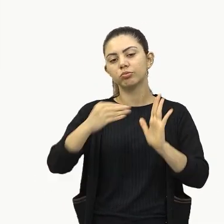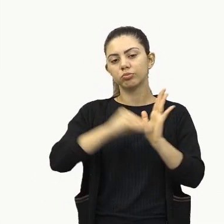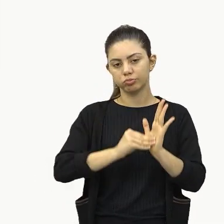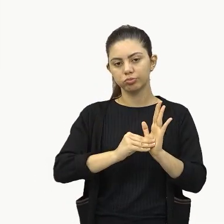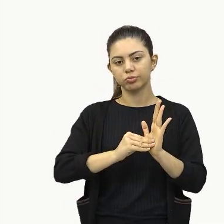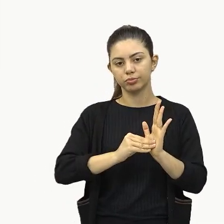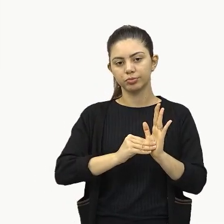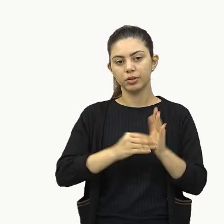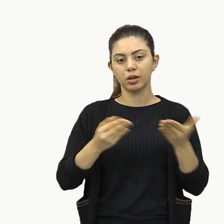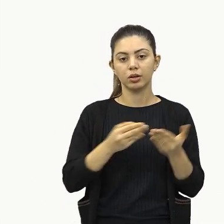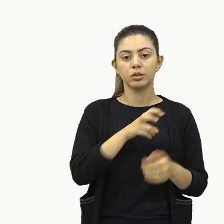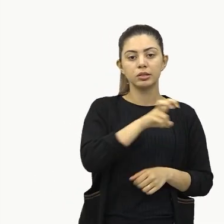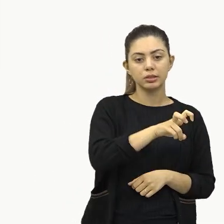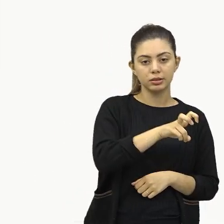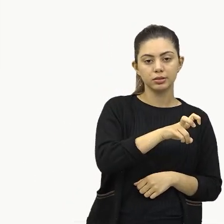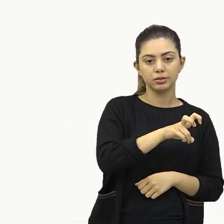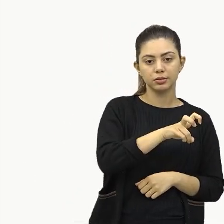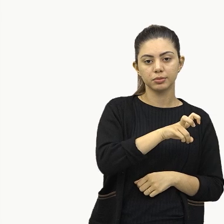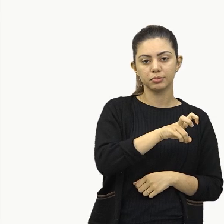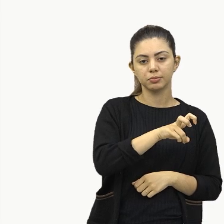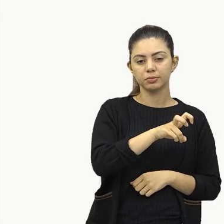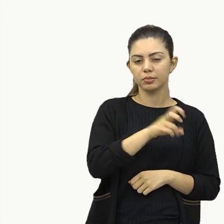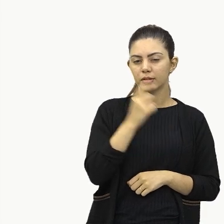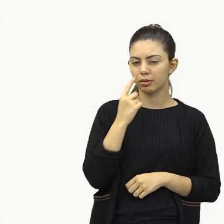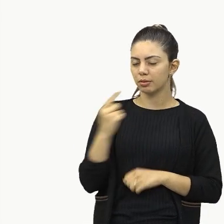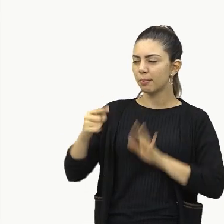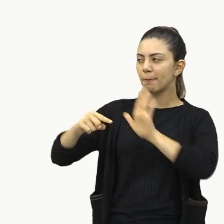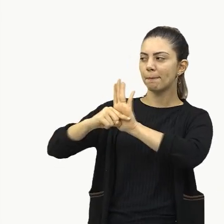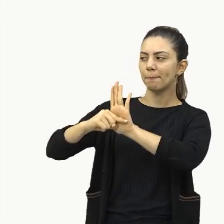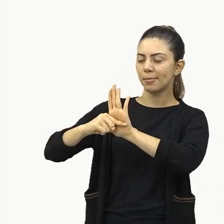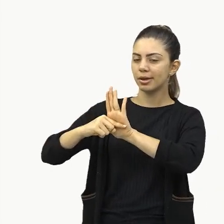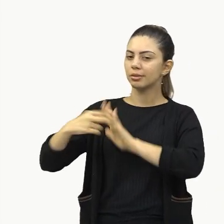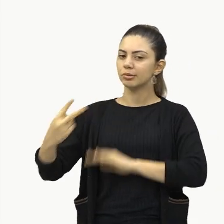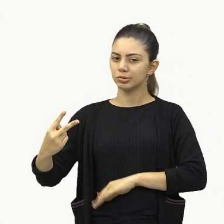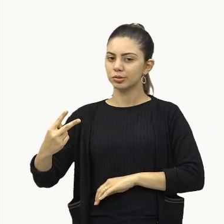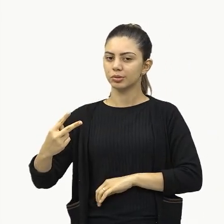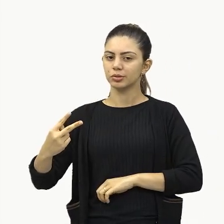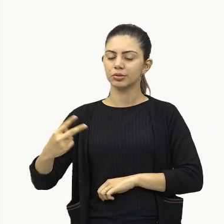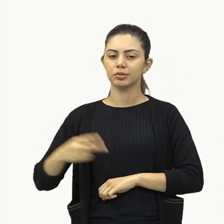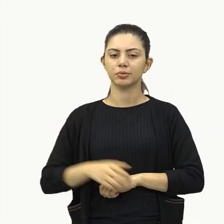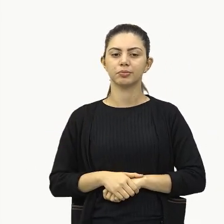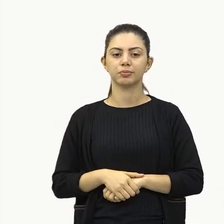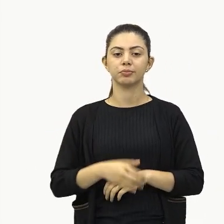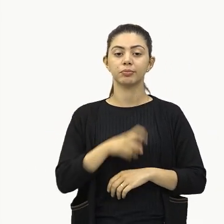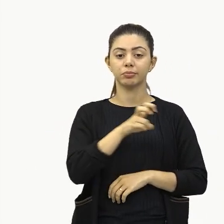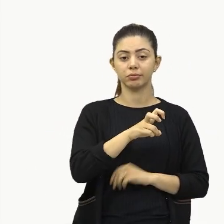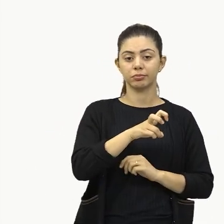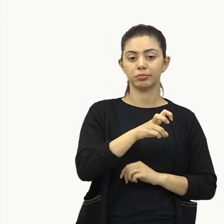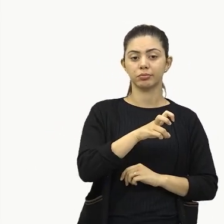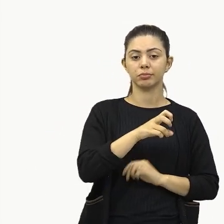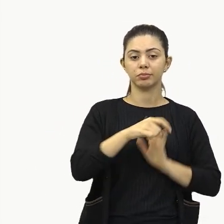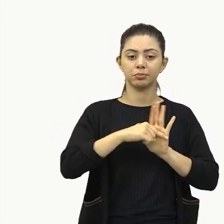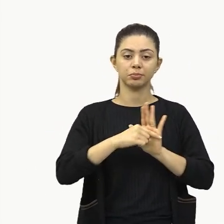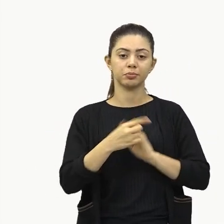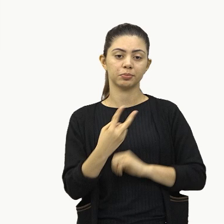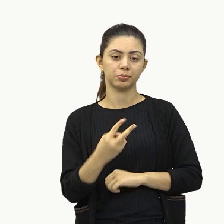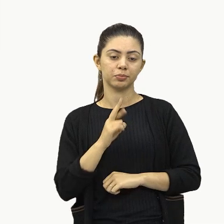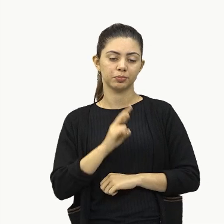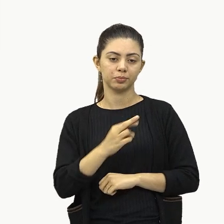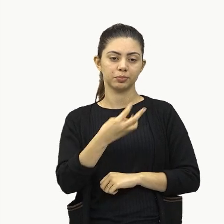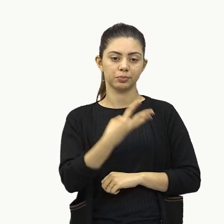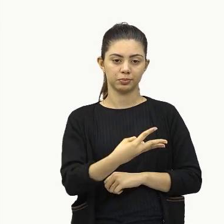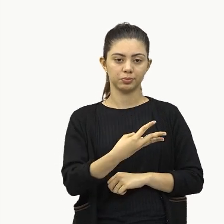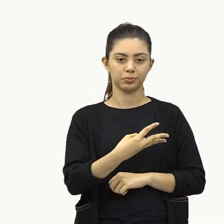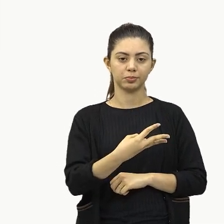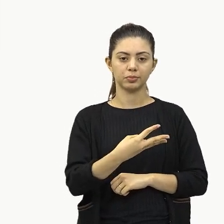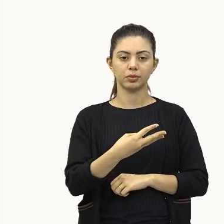no coeficiente. 5, percebe aqui que é menos 2, ok? 5 menos 2, 3.